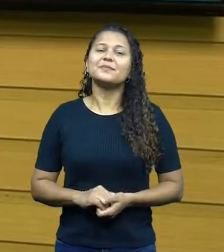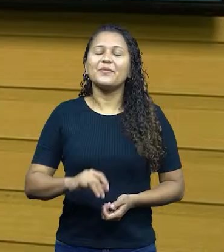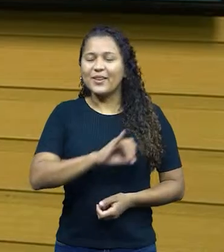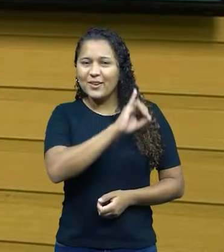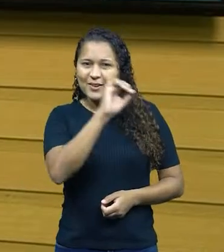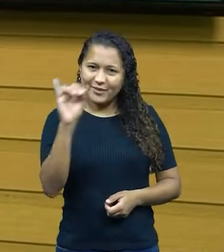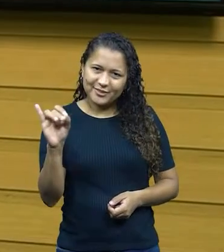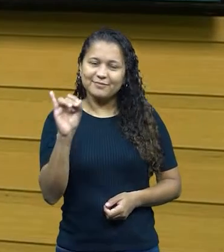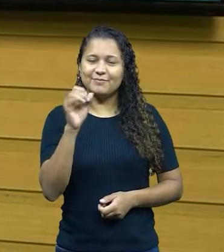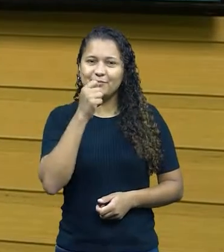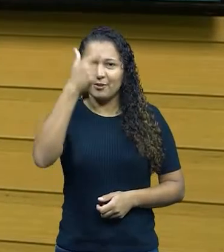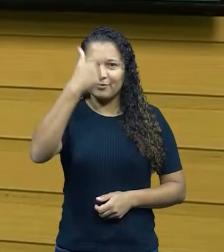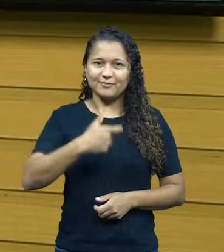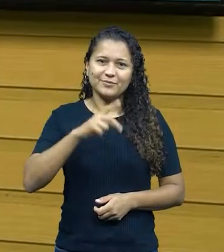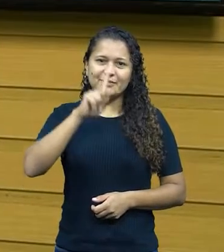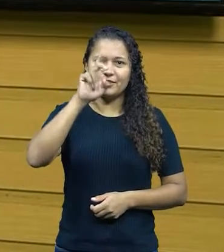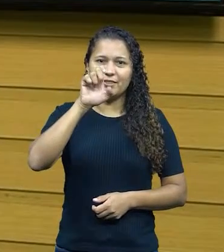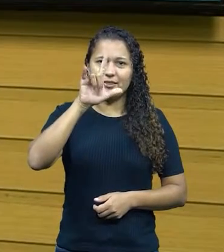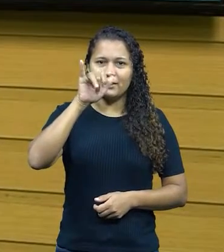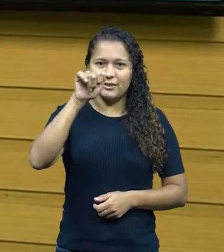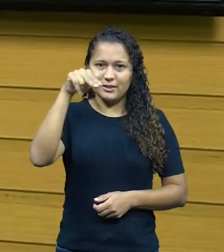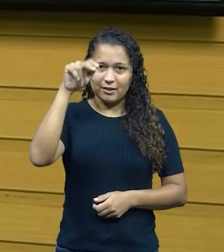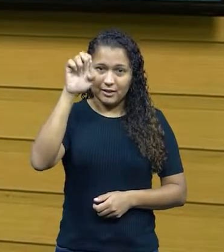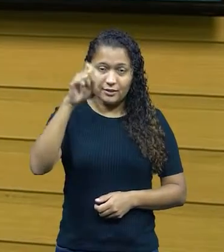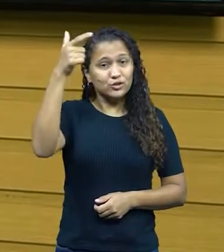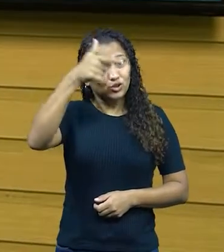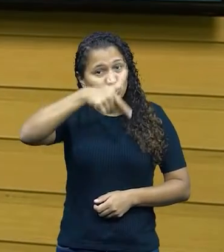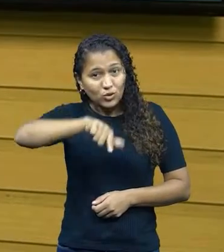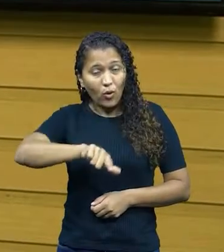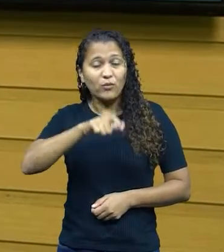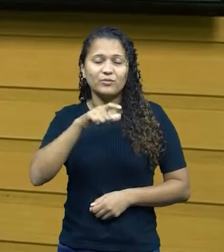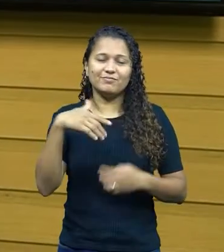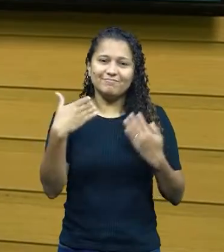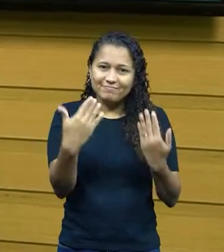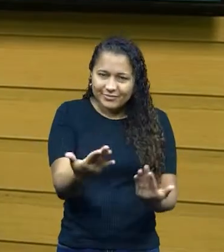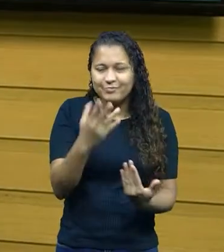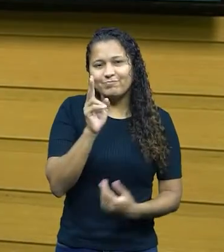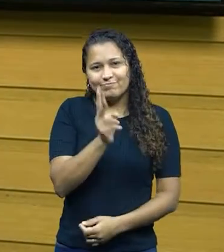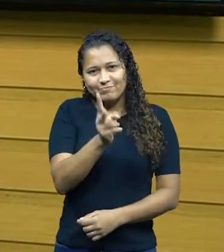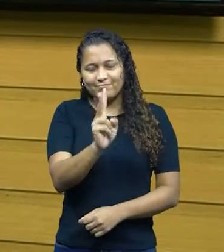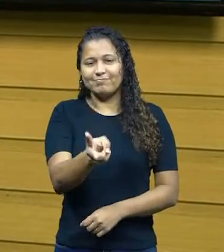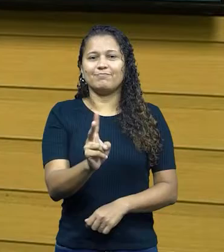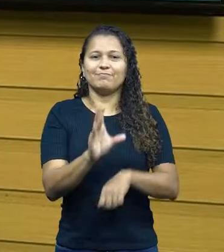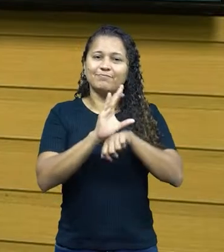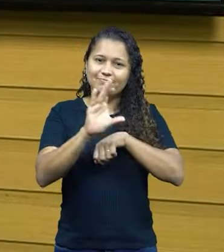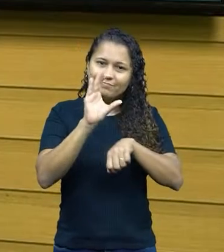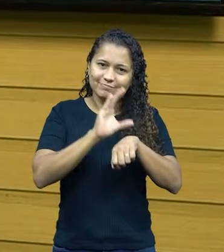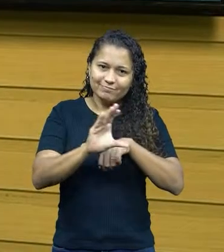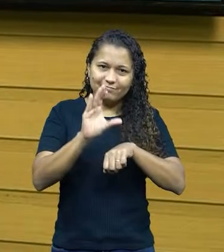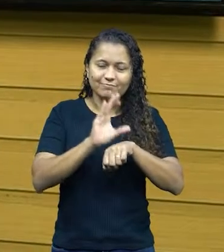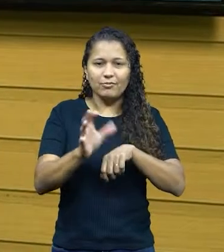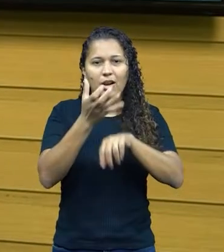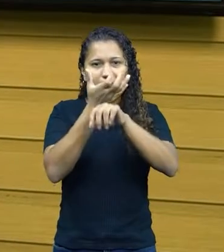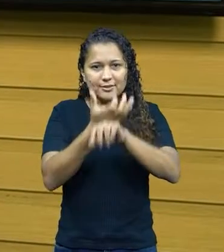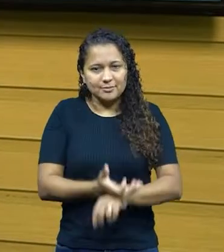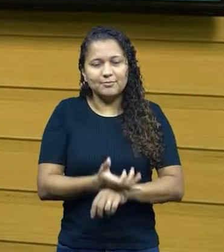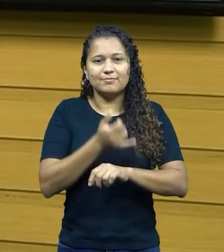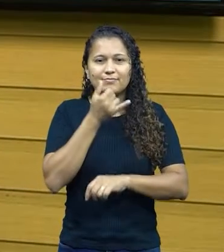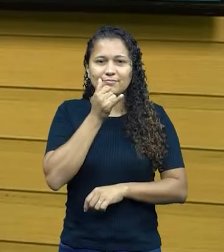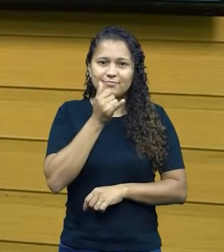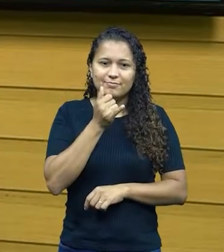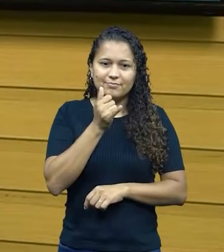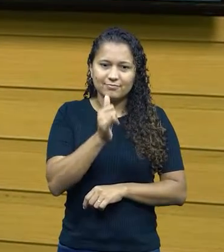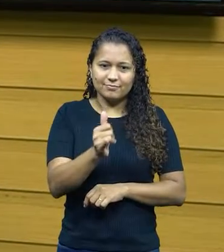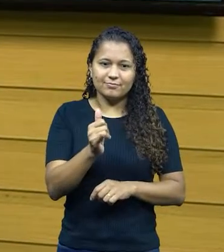Olá, turma, professora Keliane aqui de novo. Bom, nós vamos continuar o nosso curso e a nossa disciplina